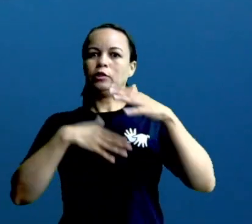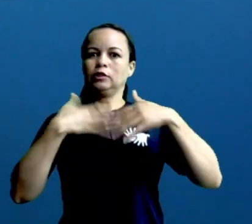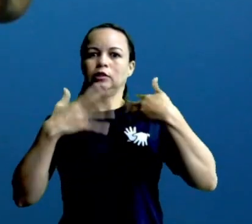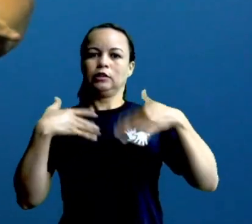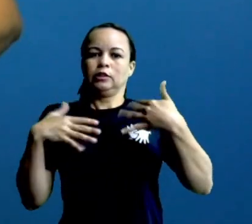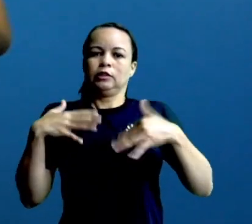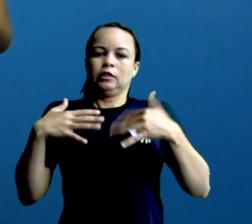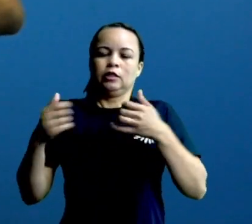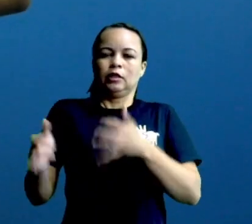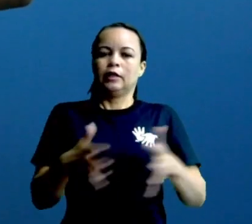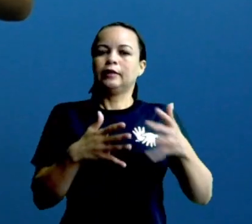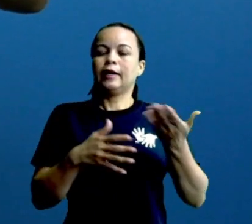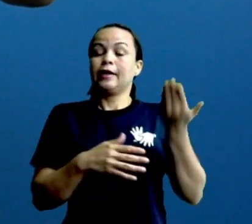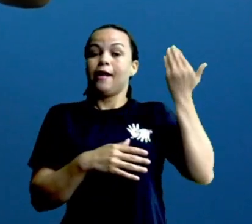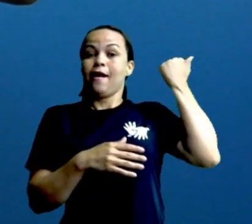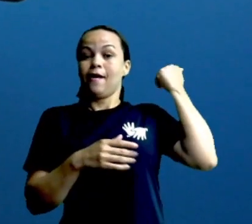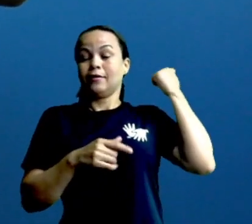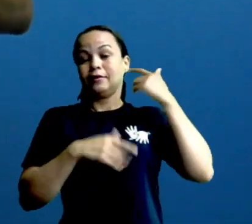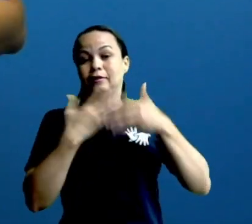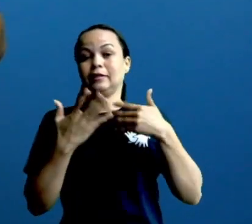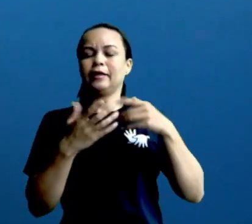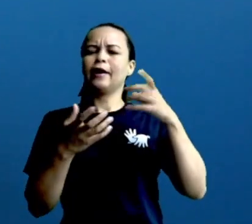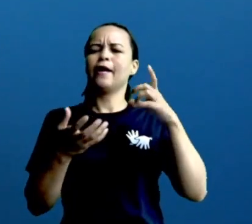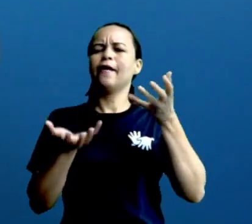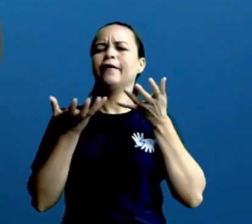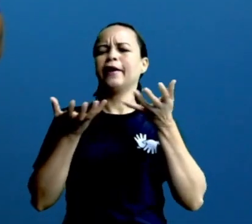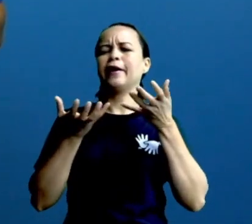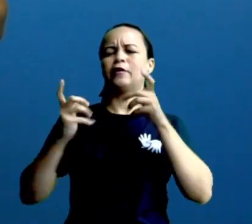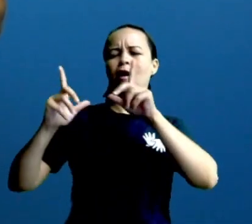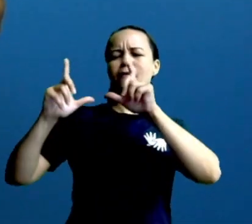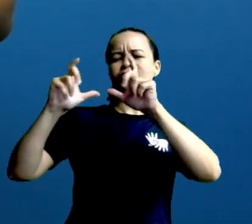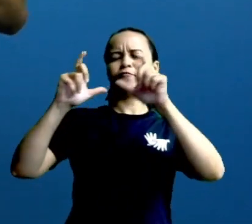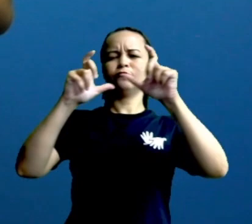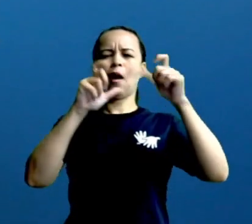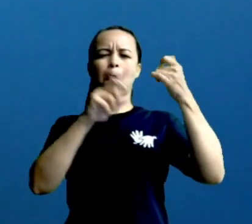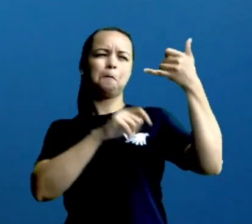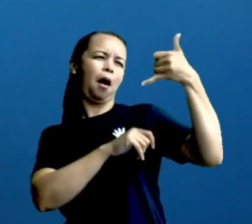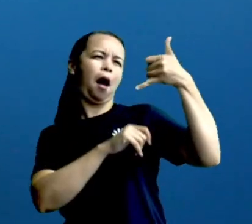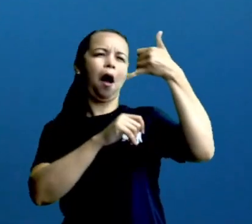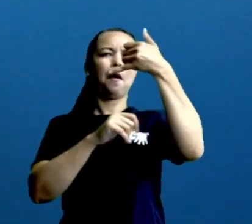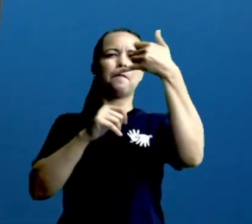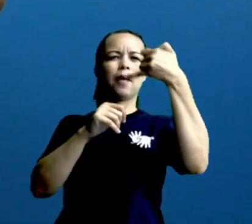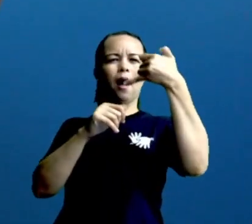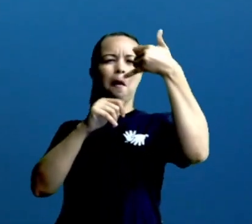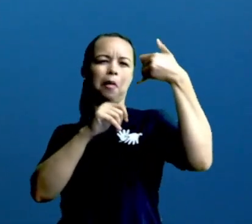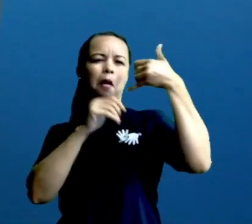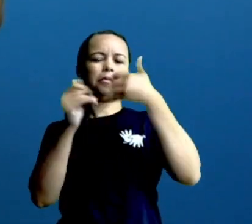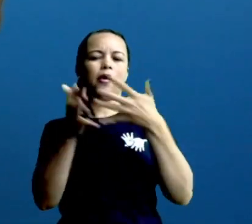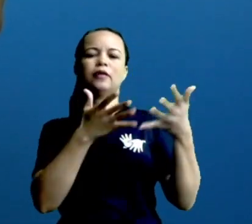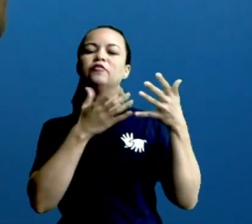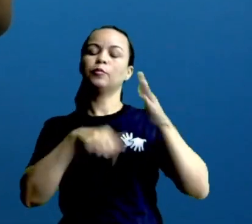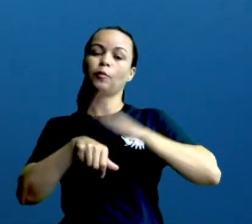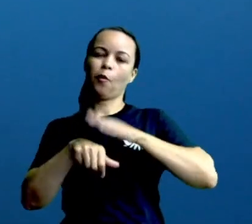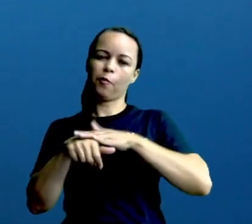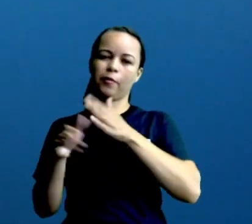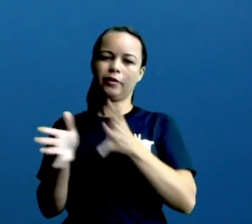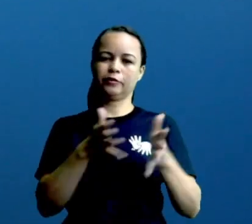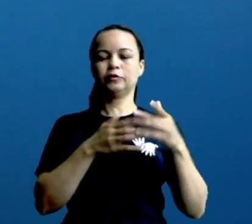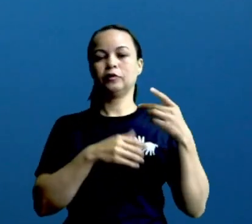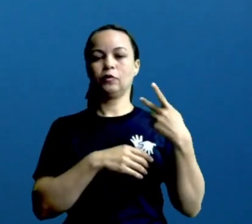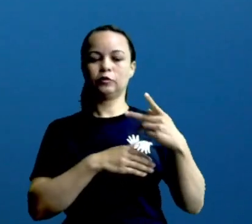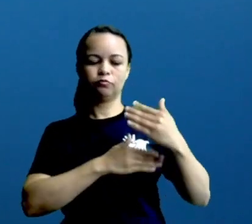e querendo naquela época até tirar selfie com as briófitas, foi justamente a partir desse momento, quando surge um